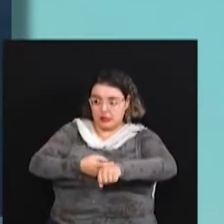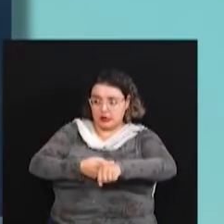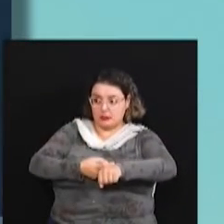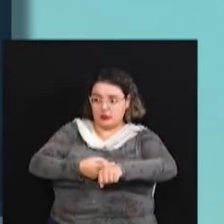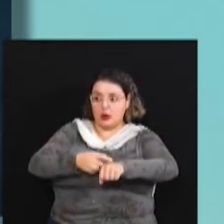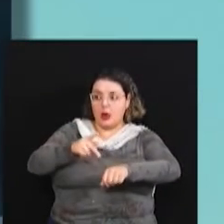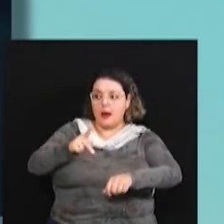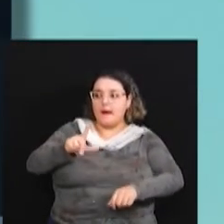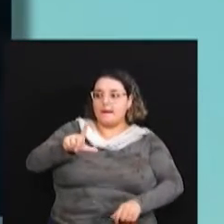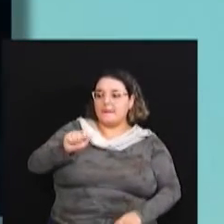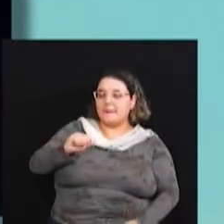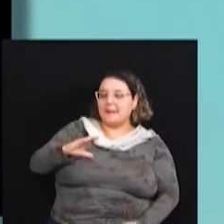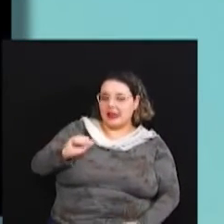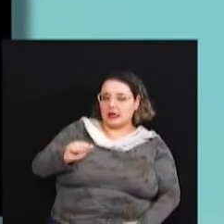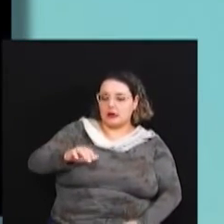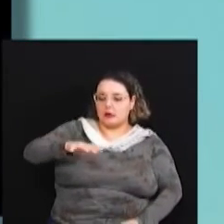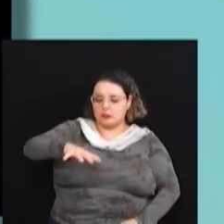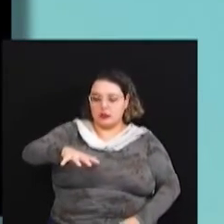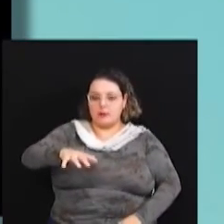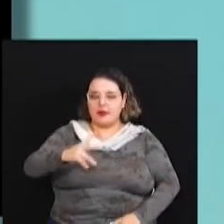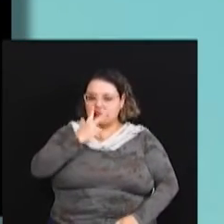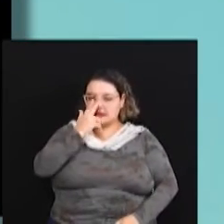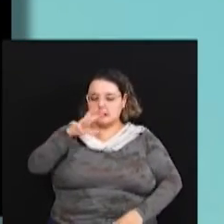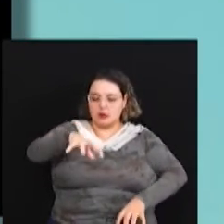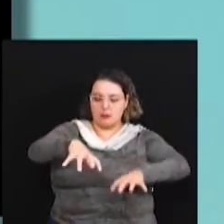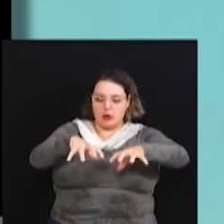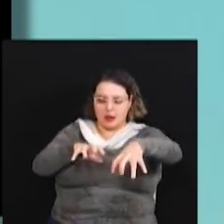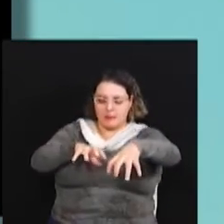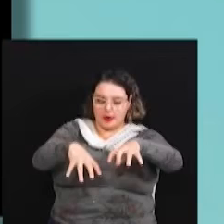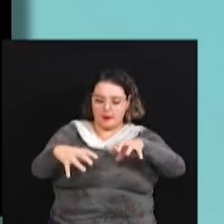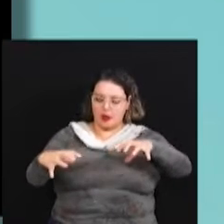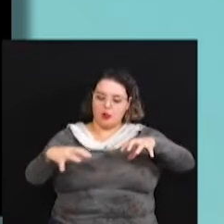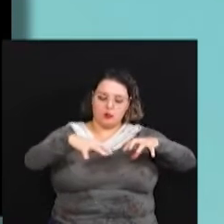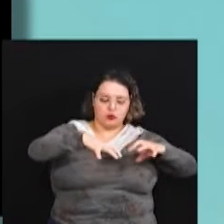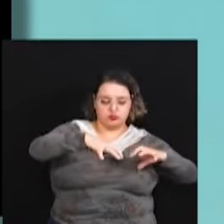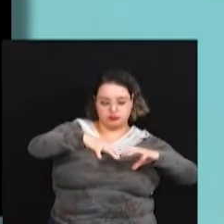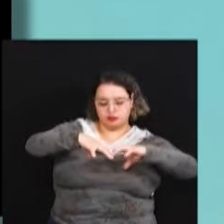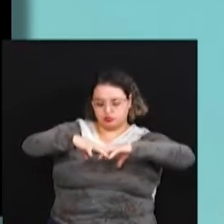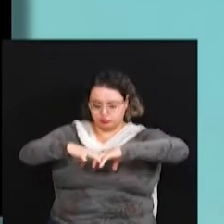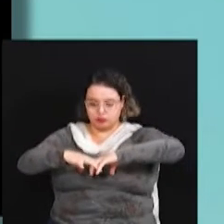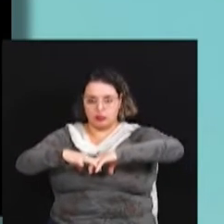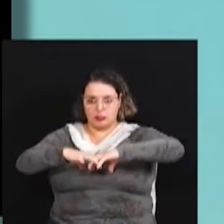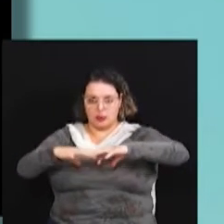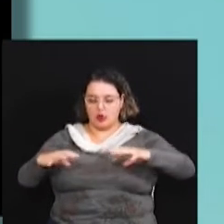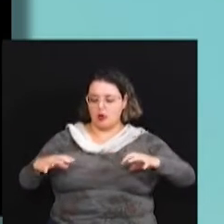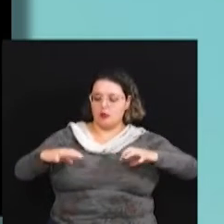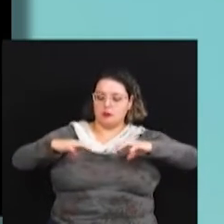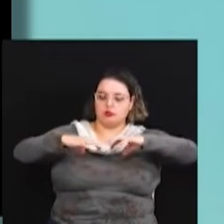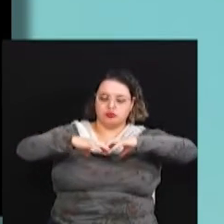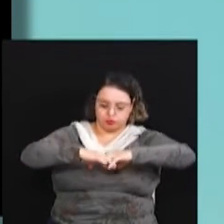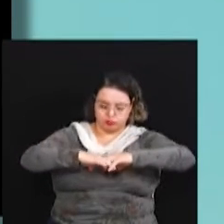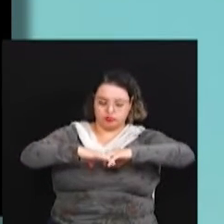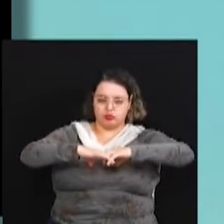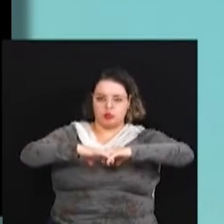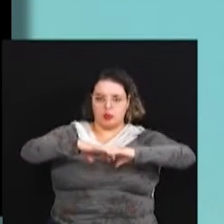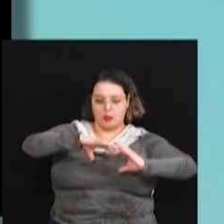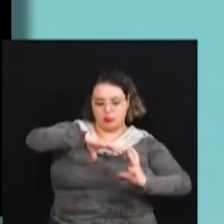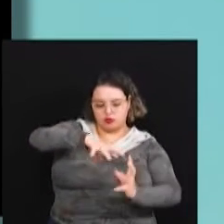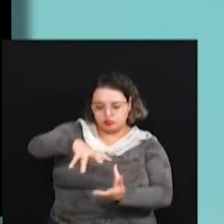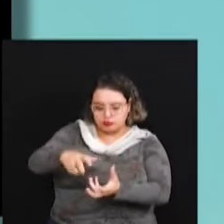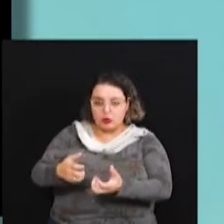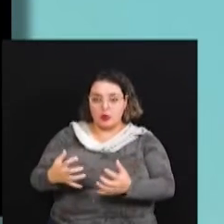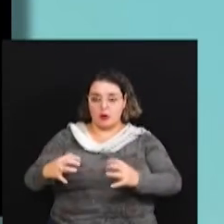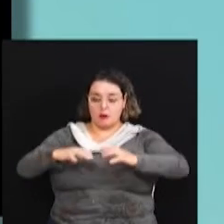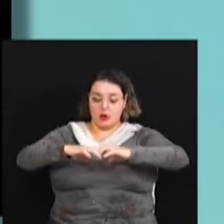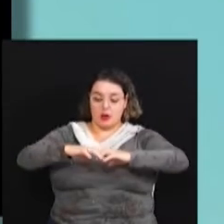por placas. Então, é como se fosse um quebra-cabeça. Você tem pedaços, né, de placas que juntas formam a crosta da Terra, mas